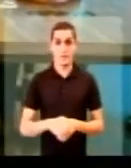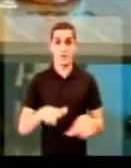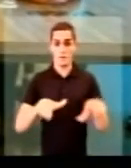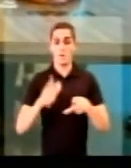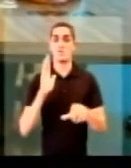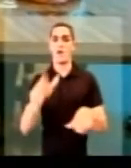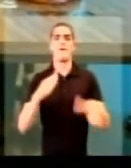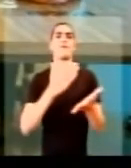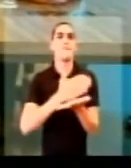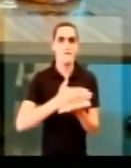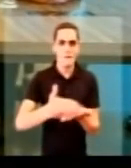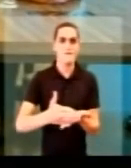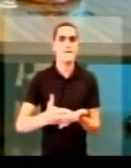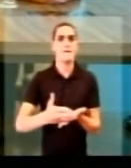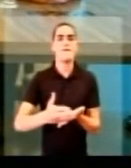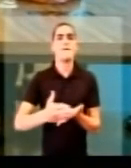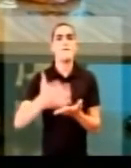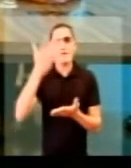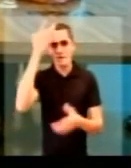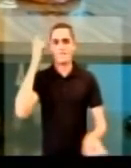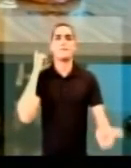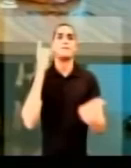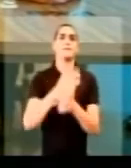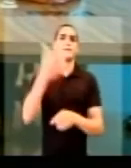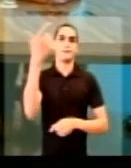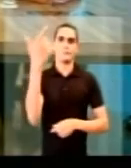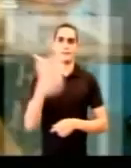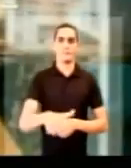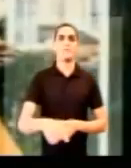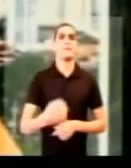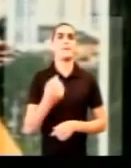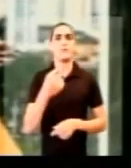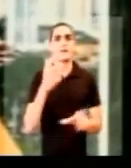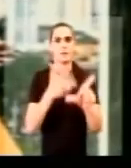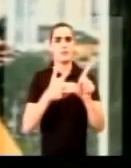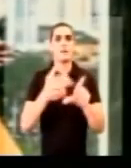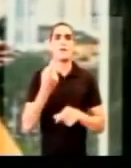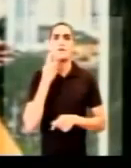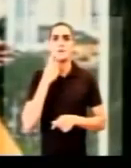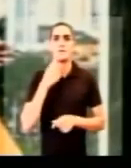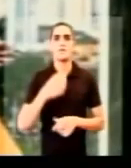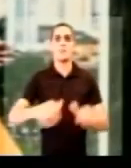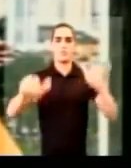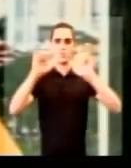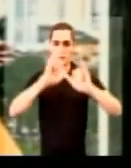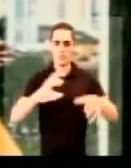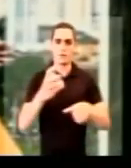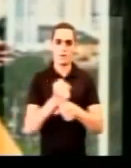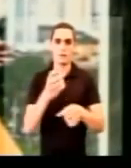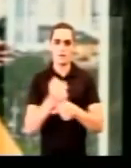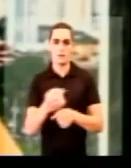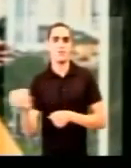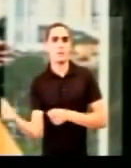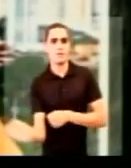começou. A gente se vê amanhã na nossa live de sexta-feira para a atualização dos dados